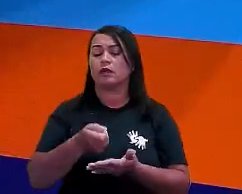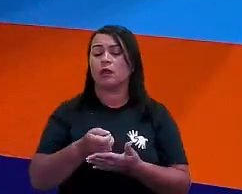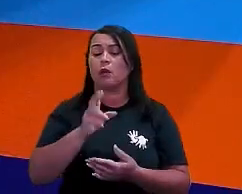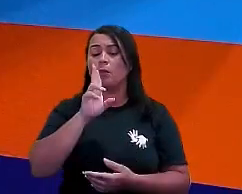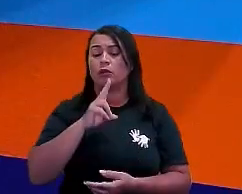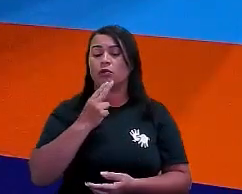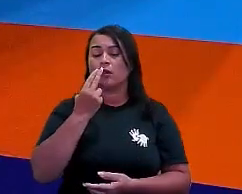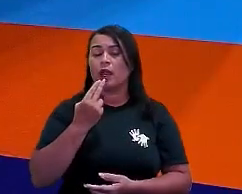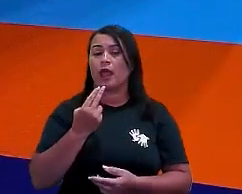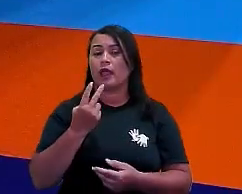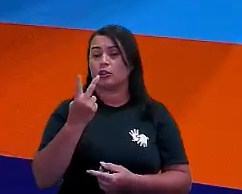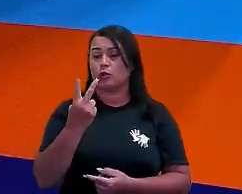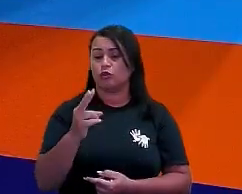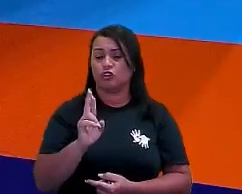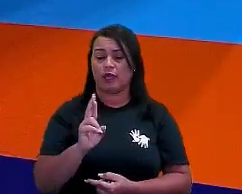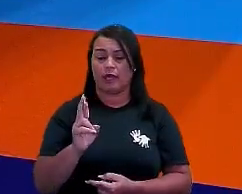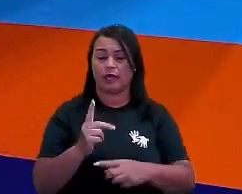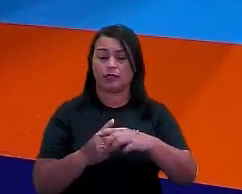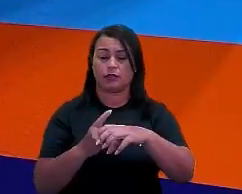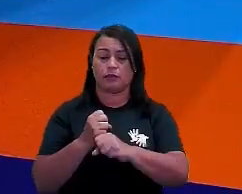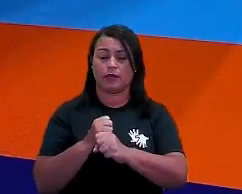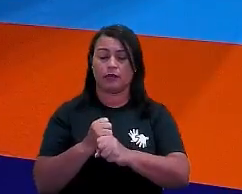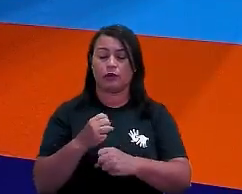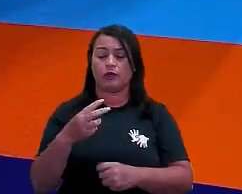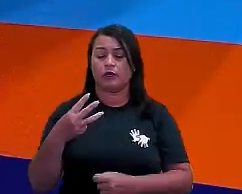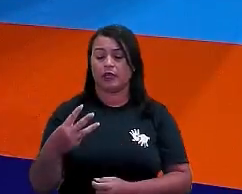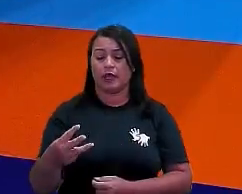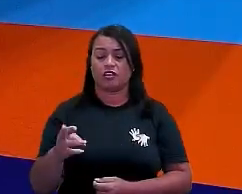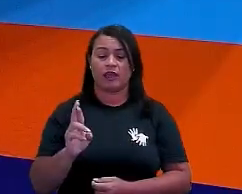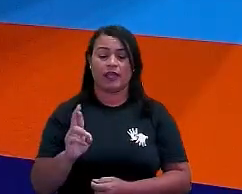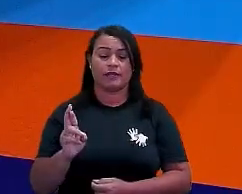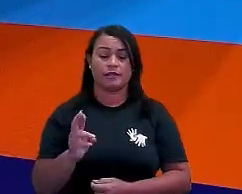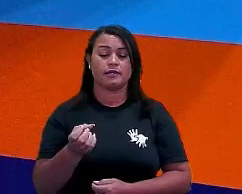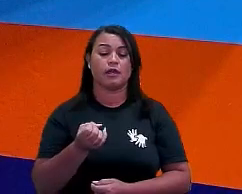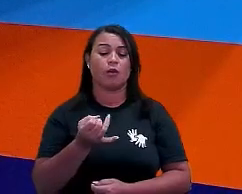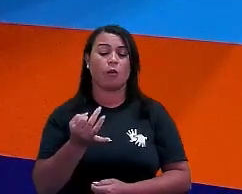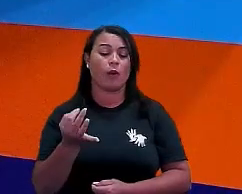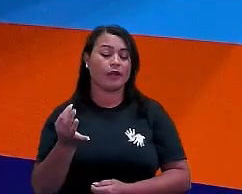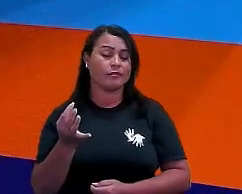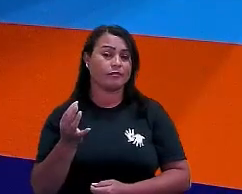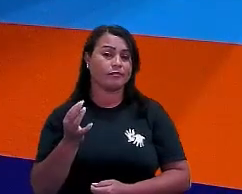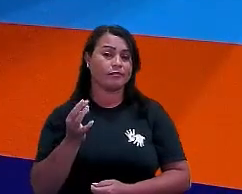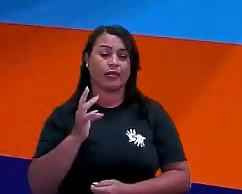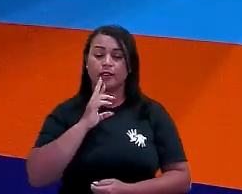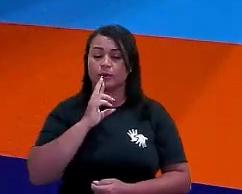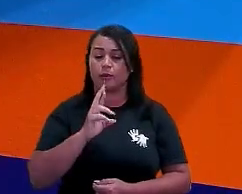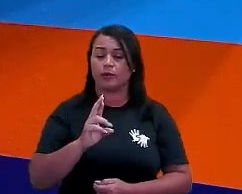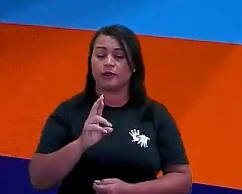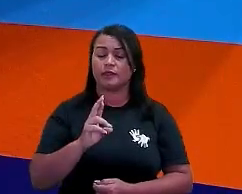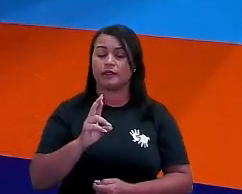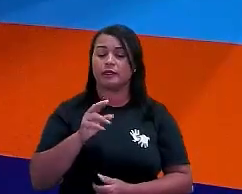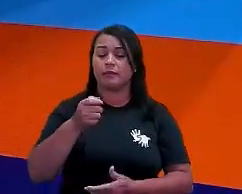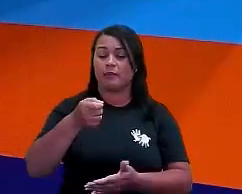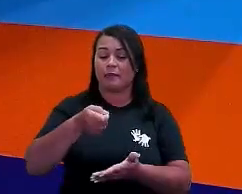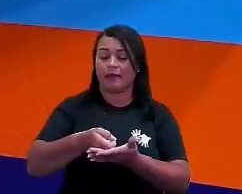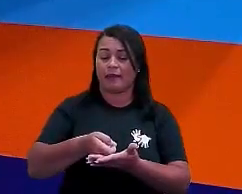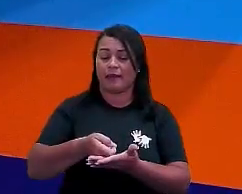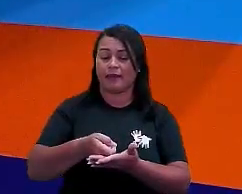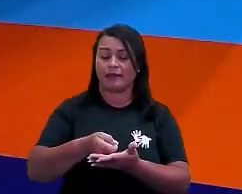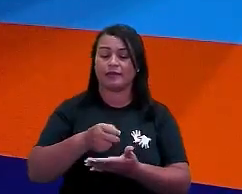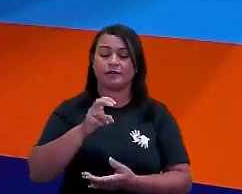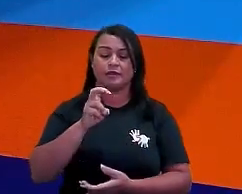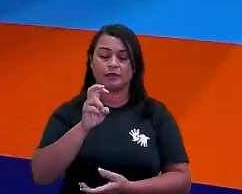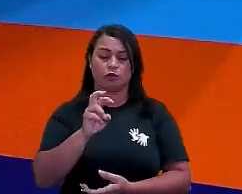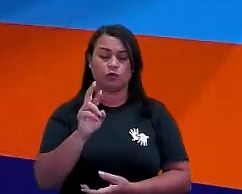Picolé, R$ 2. Fatia de bolo, R$ 3. Quanto é que eu vou custar? Quanto é que eu vou pagar? Vou